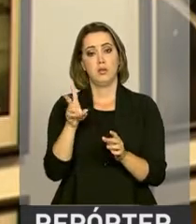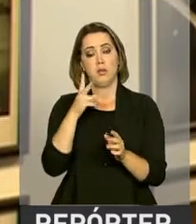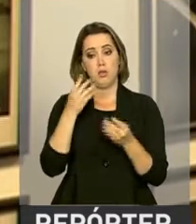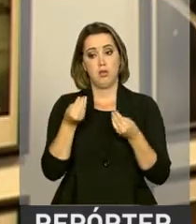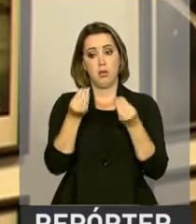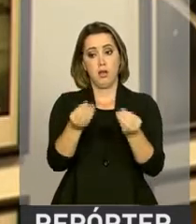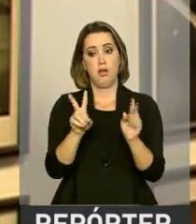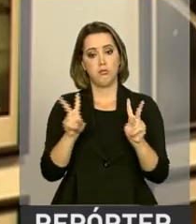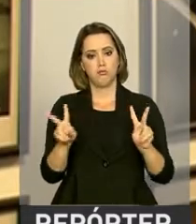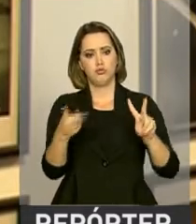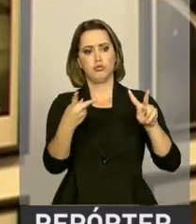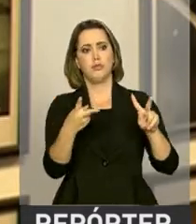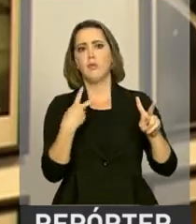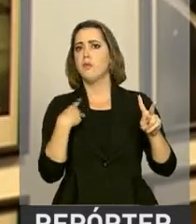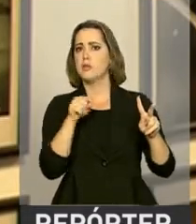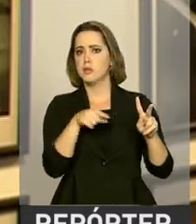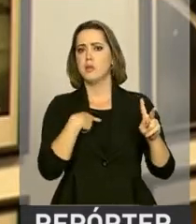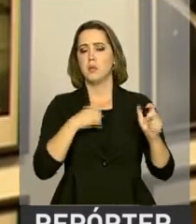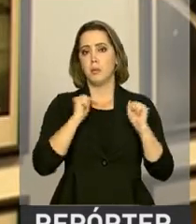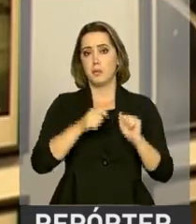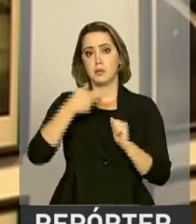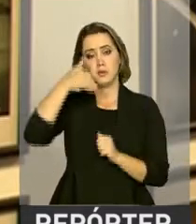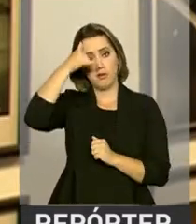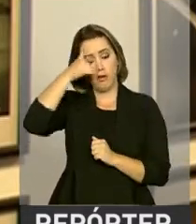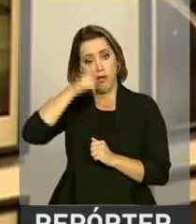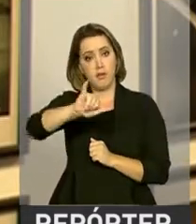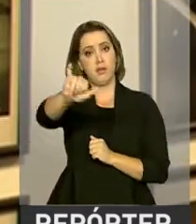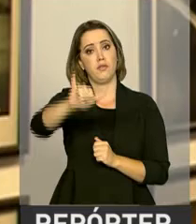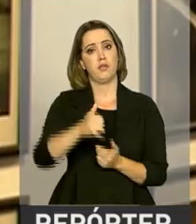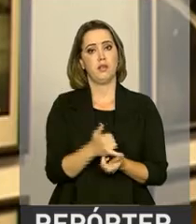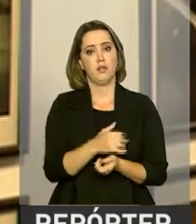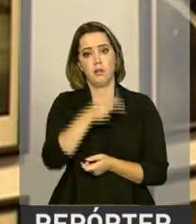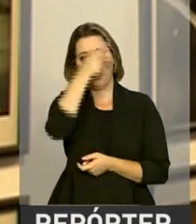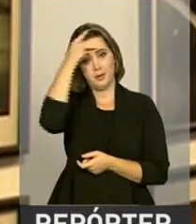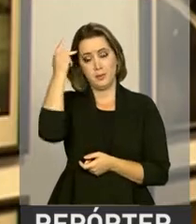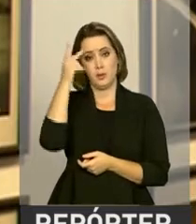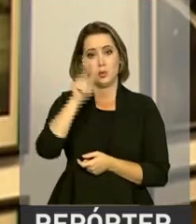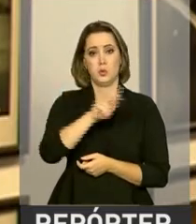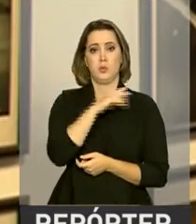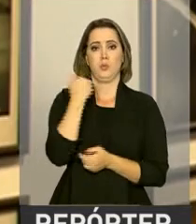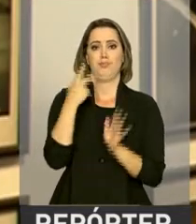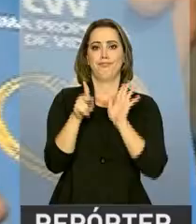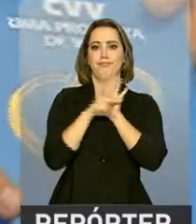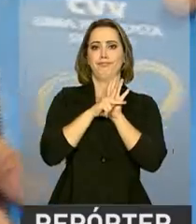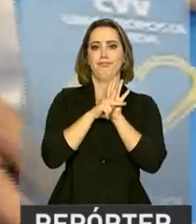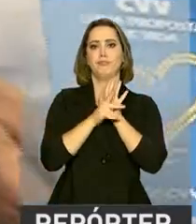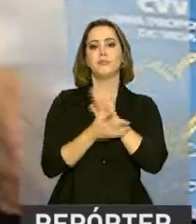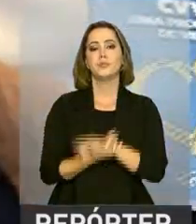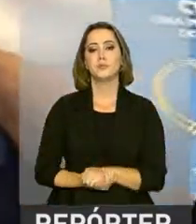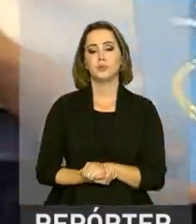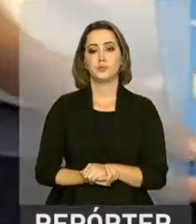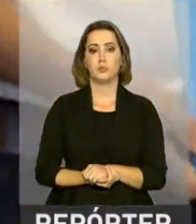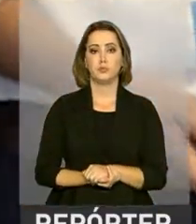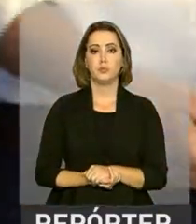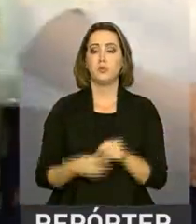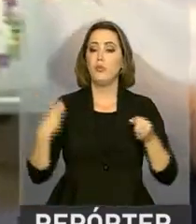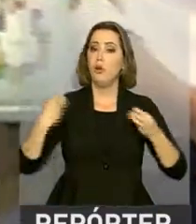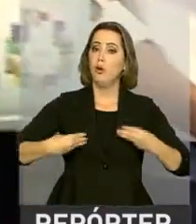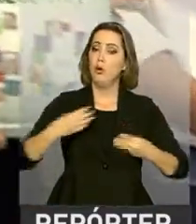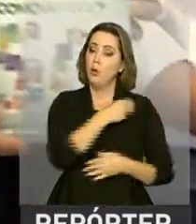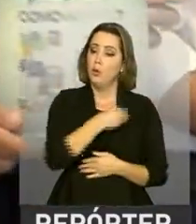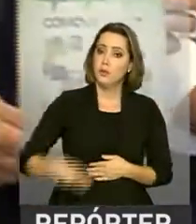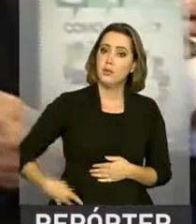de permitir a prevenção do suicídio o ministro da saúde ricardo